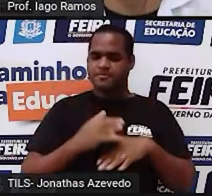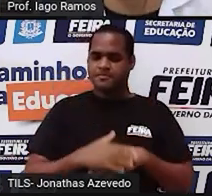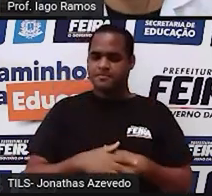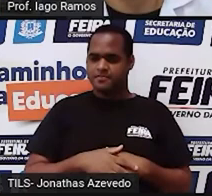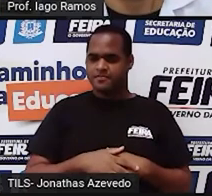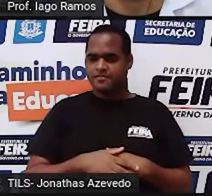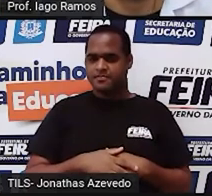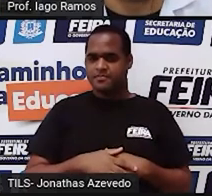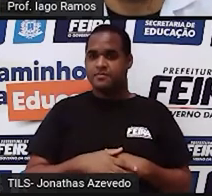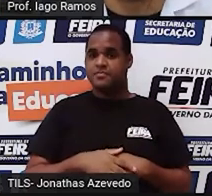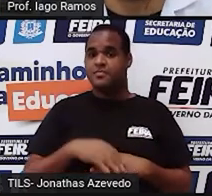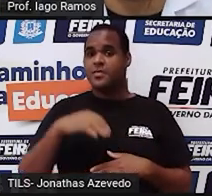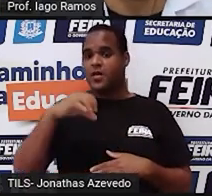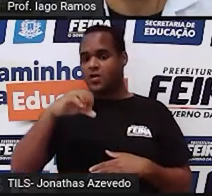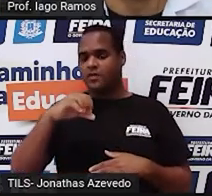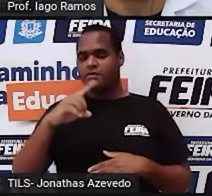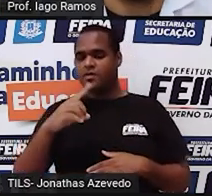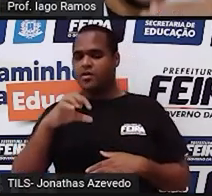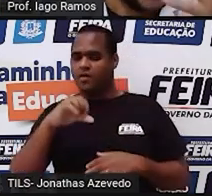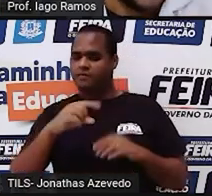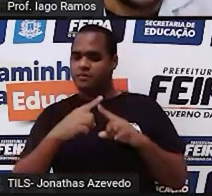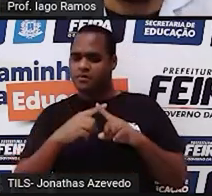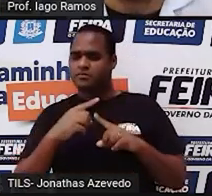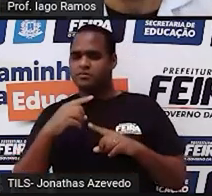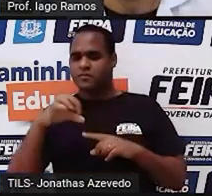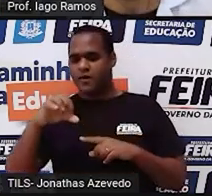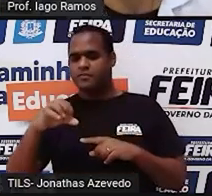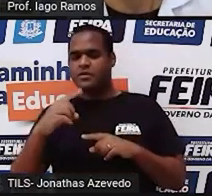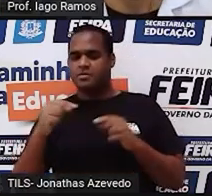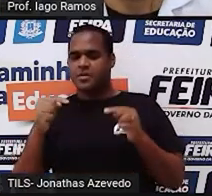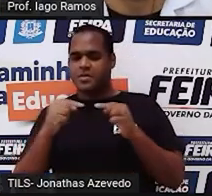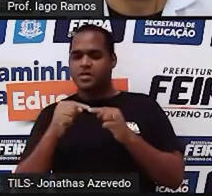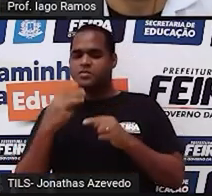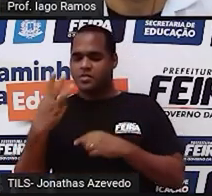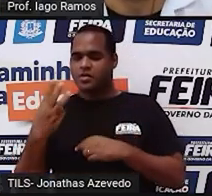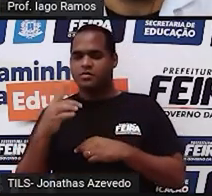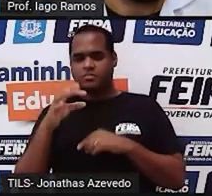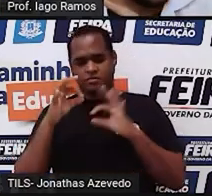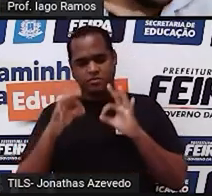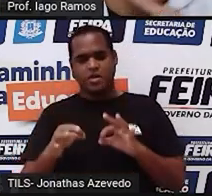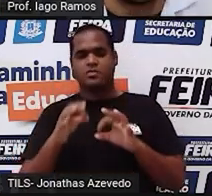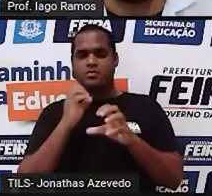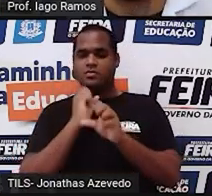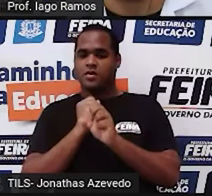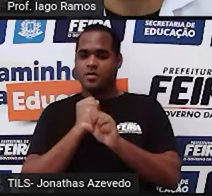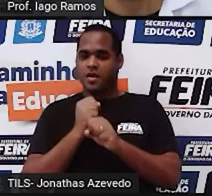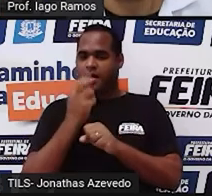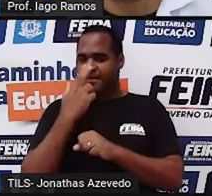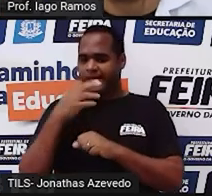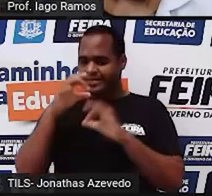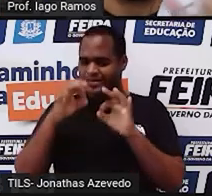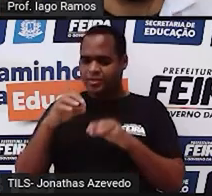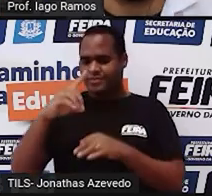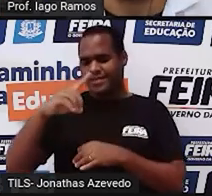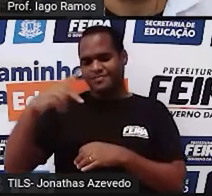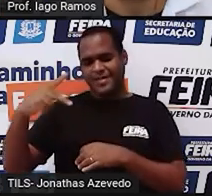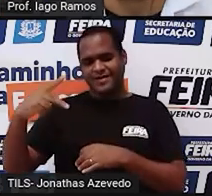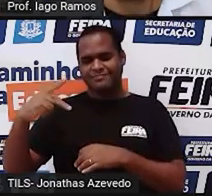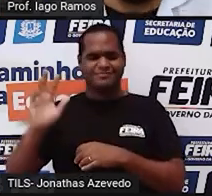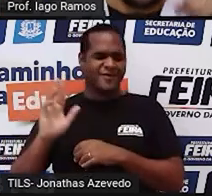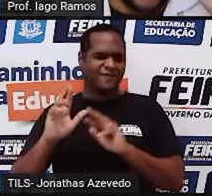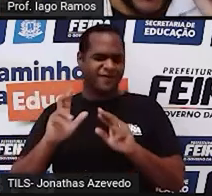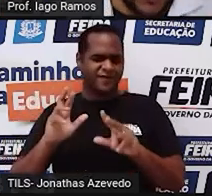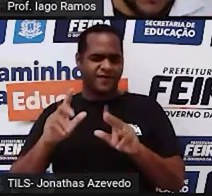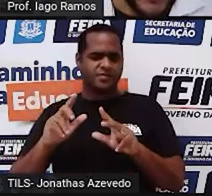raiz quadrada de nove é 33 x39 o resultado exato não é dízima periódica não então nós